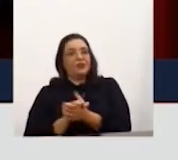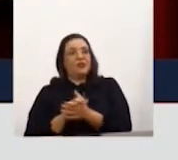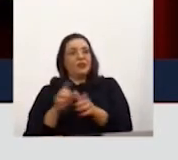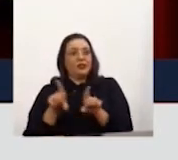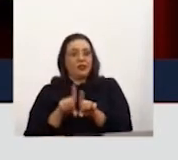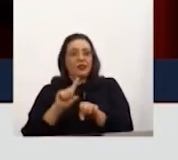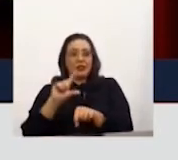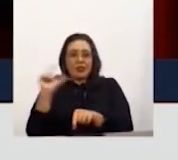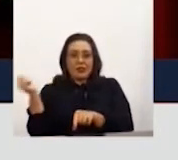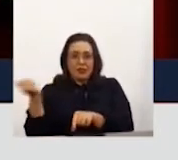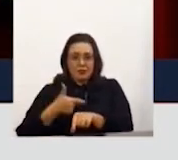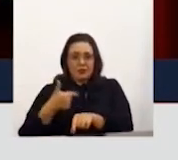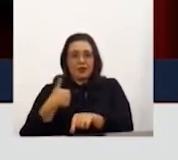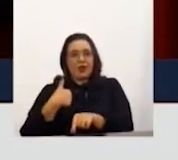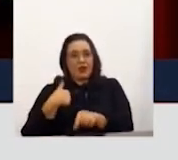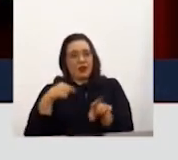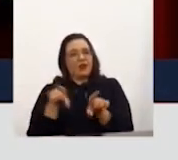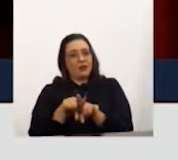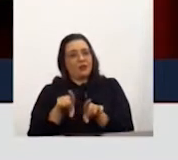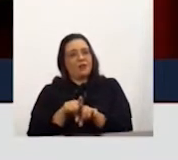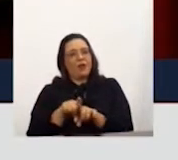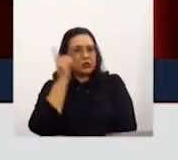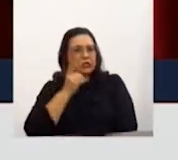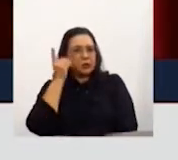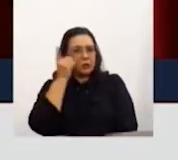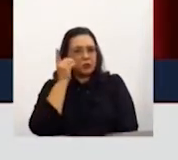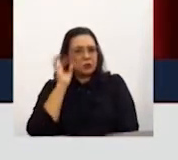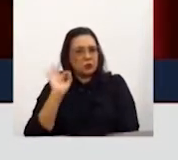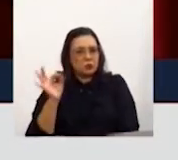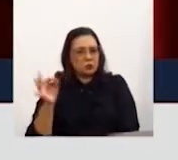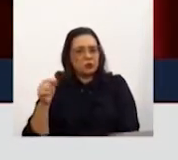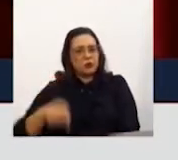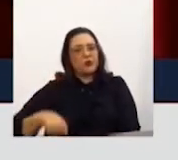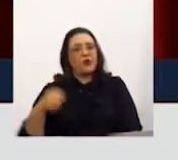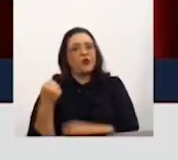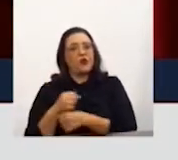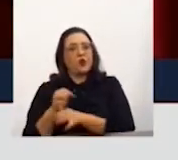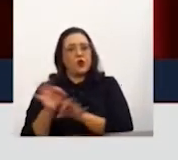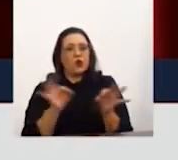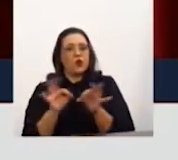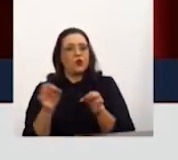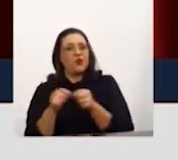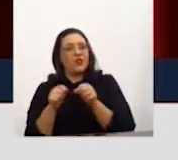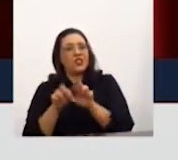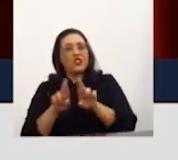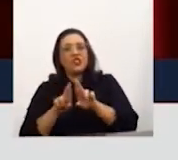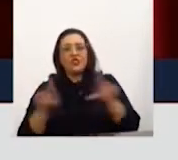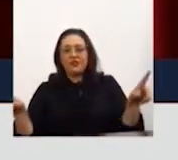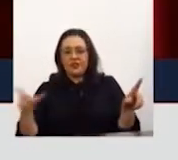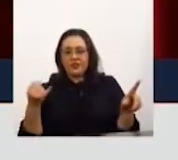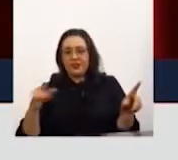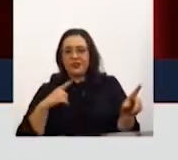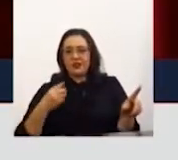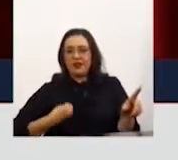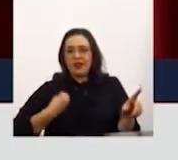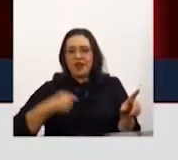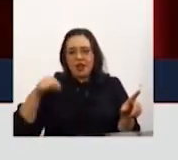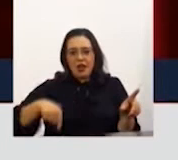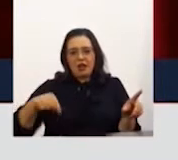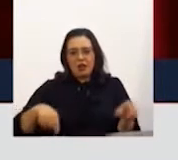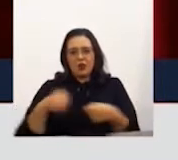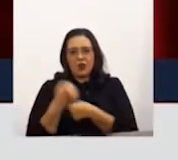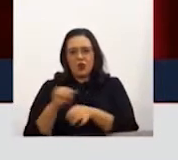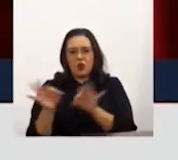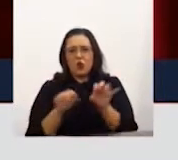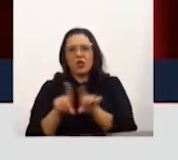formei e tive a oportunidade de aprender muito. Líder de governo, Daniel Davi foi à tribuna e apresentou uma boa notícia